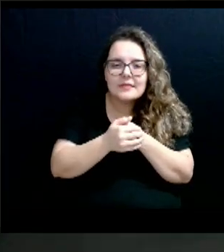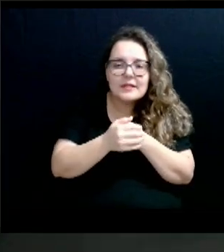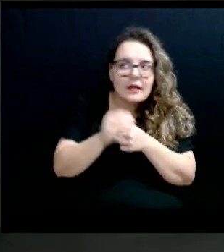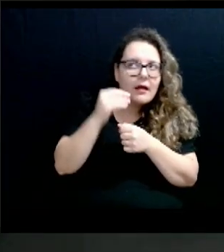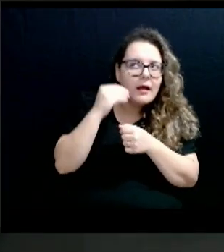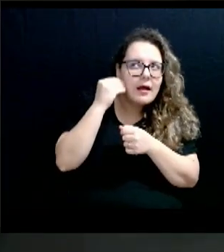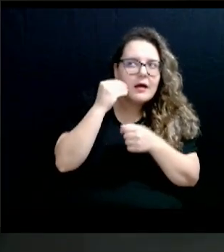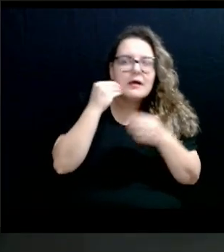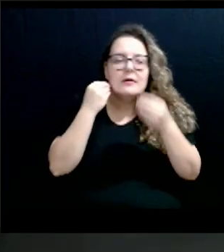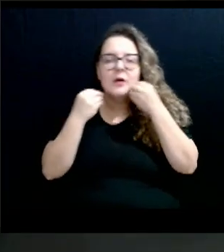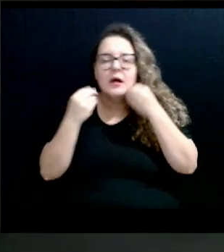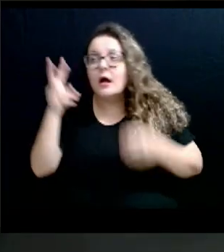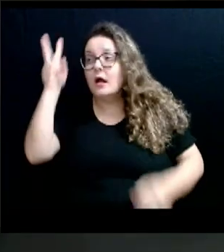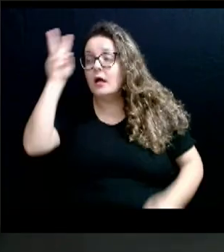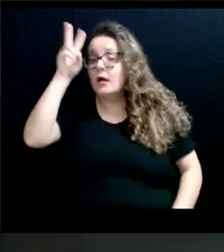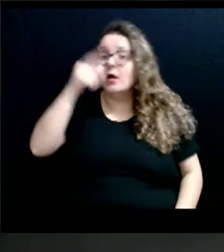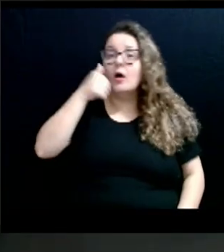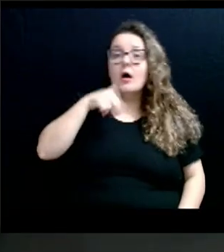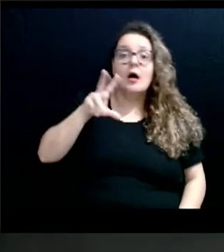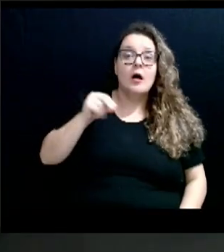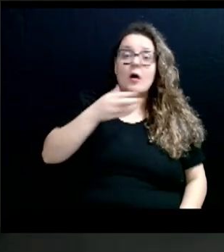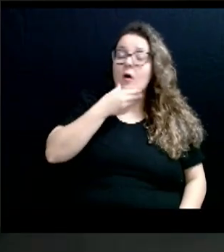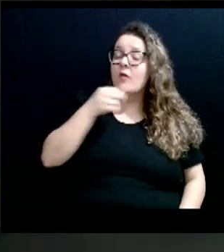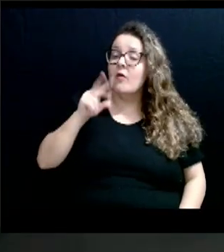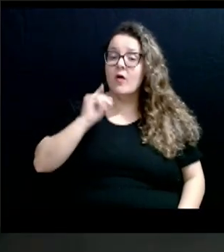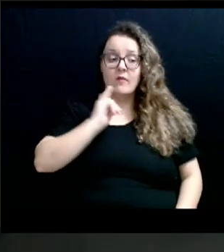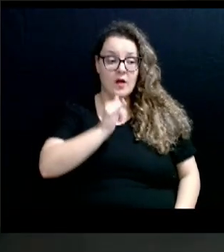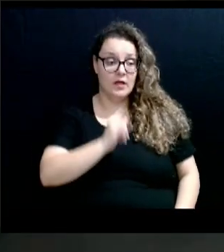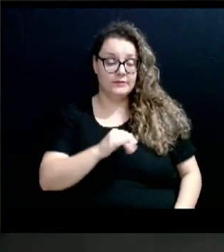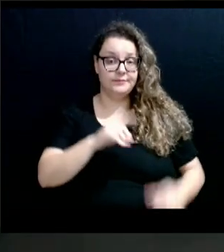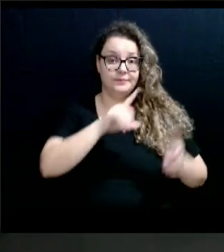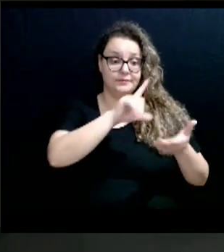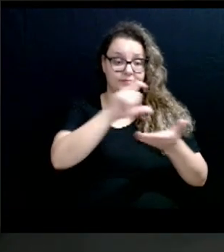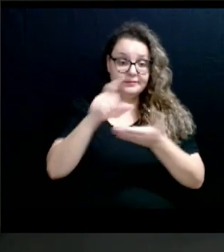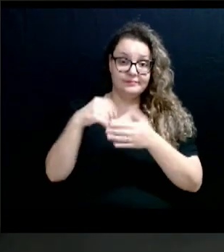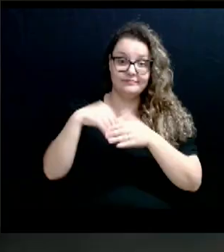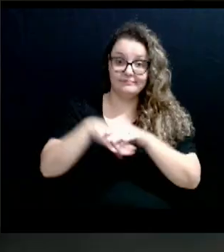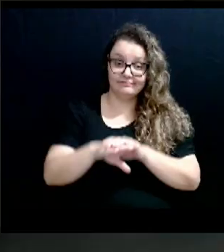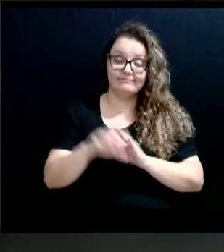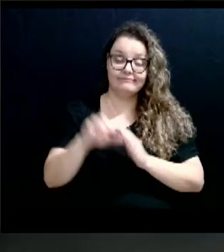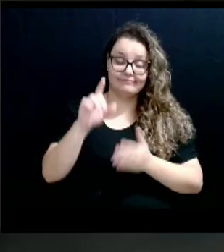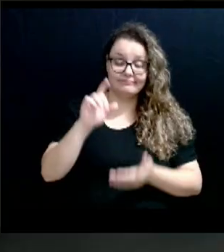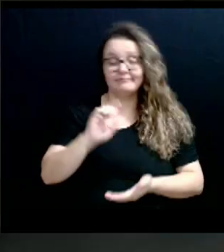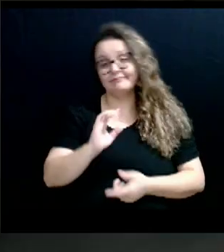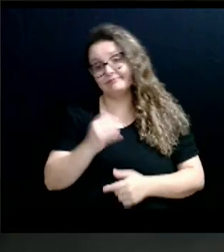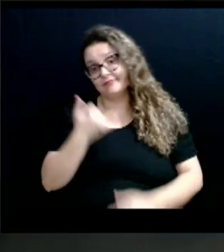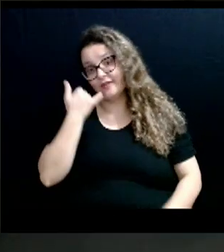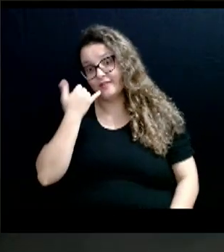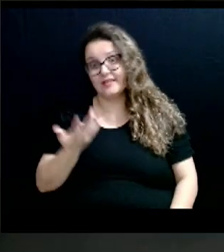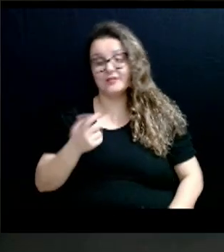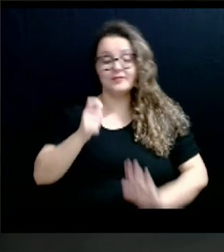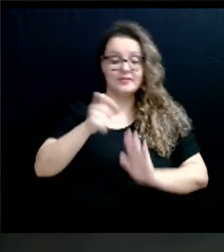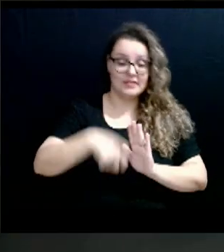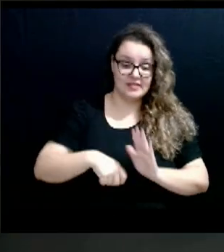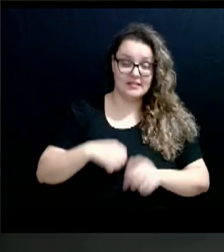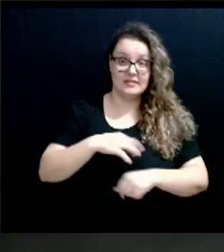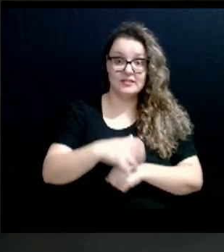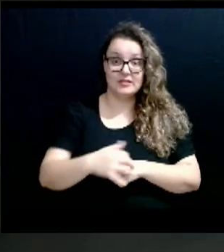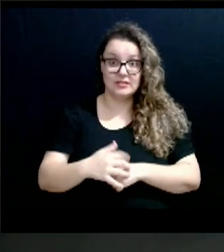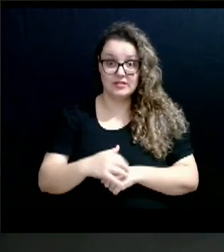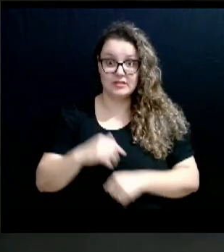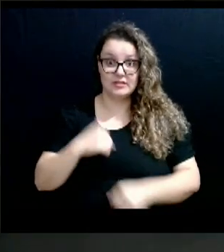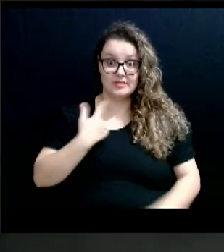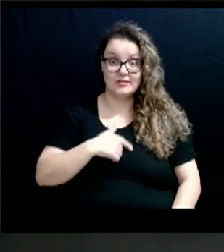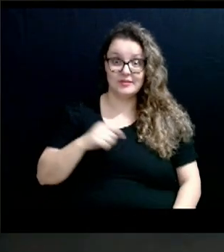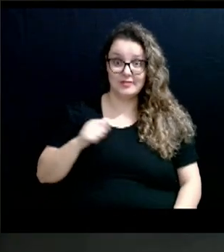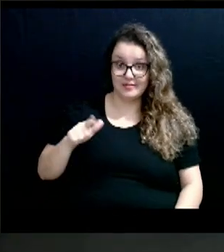nossos avós, nas fotos guardadas no celular, nos registros digitais, nos nossos álbuns de foto,